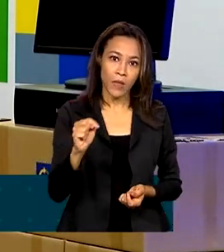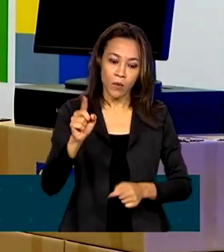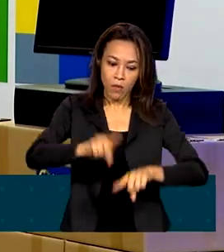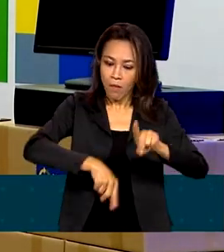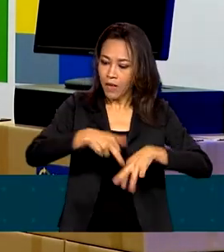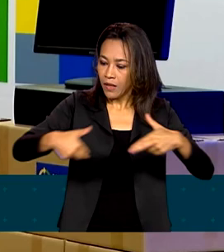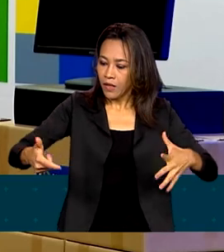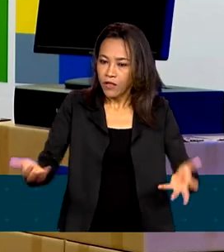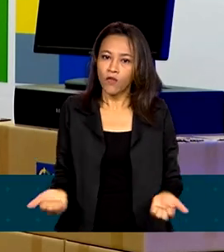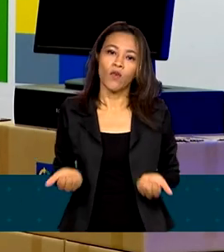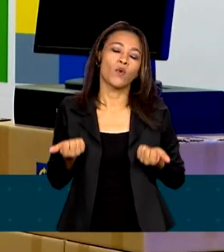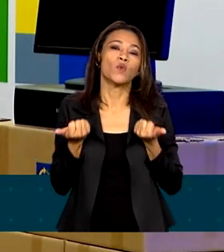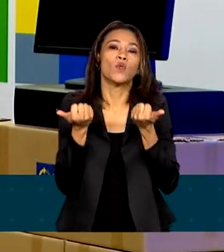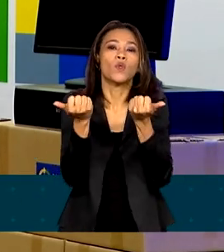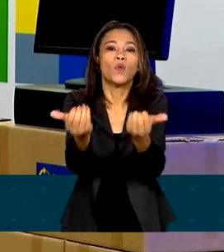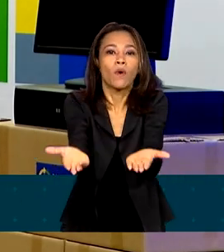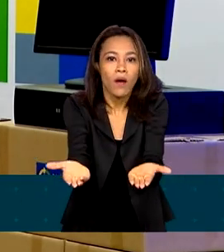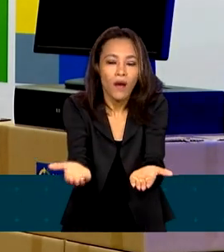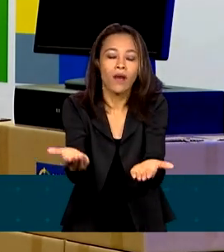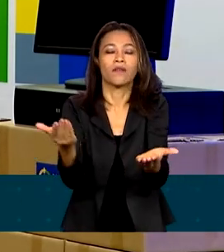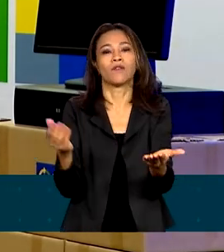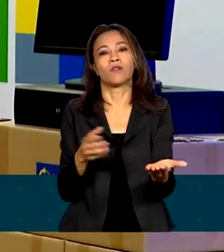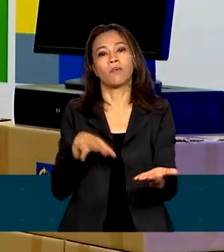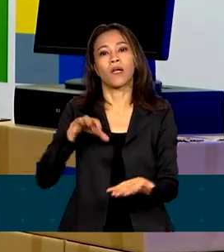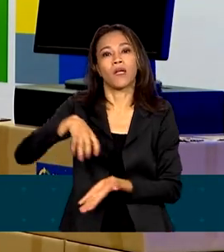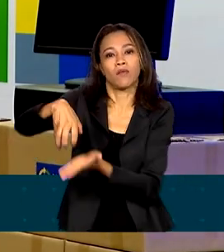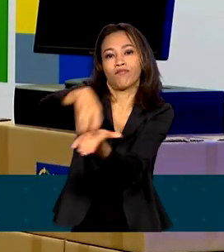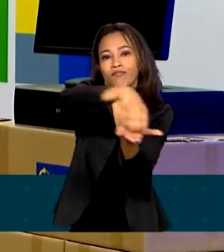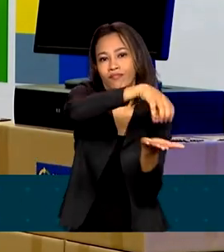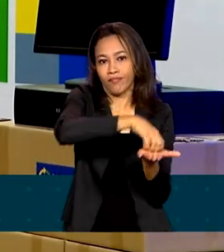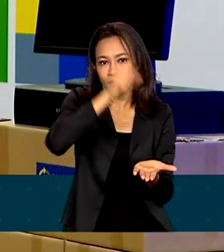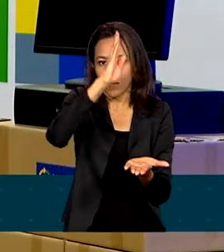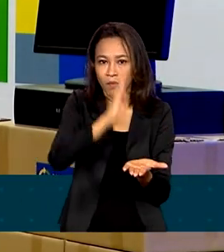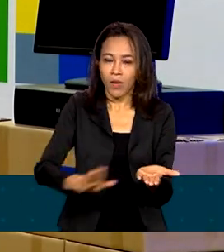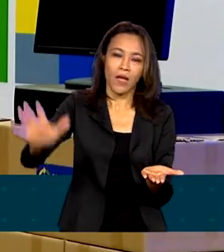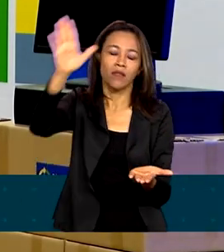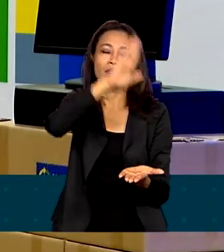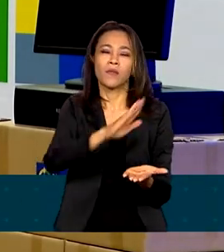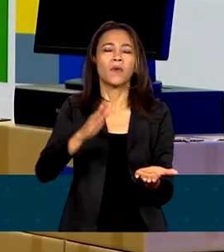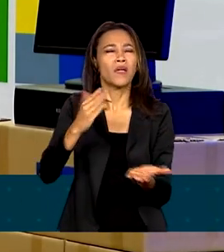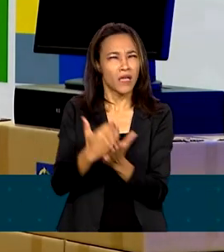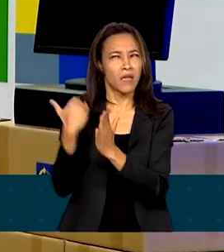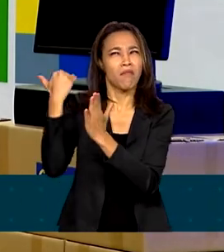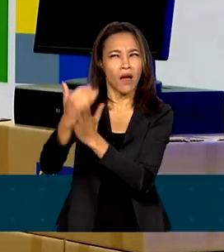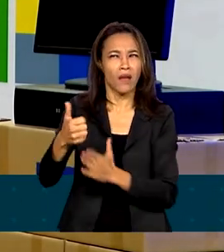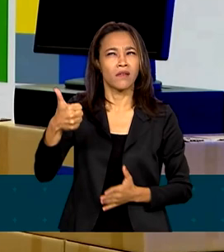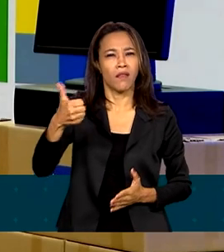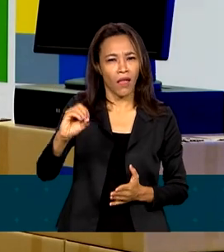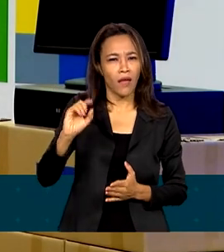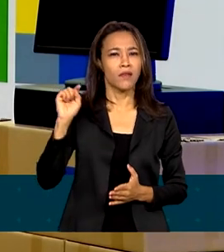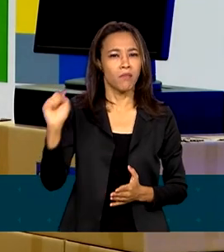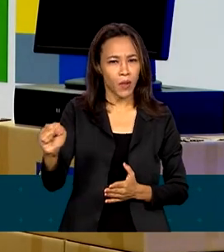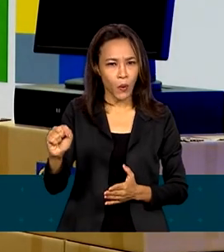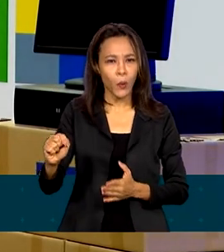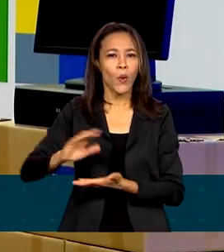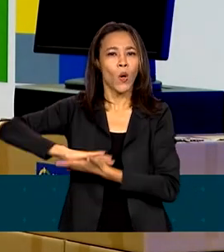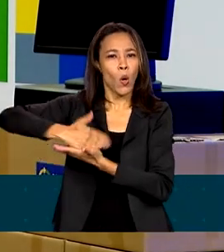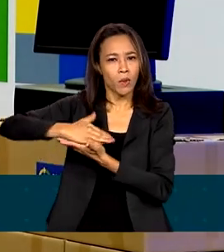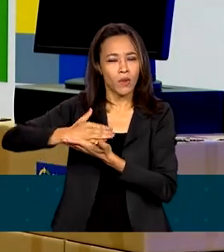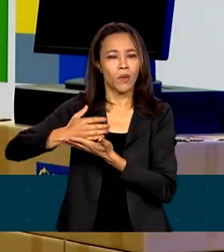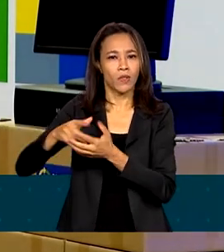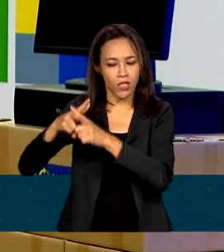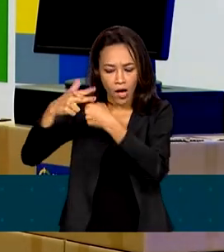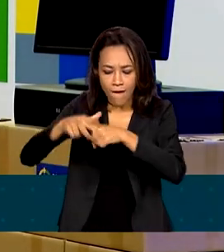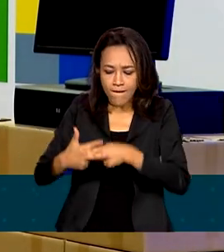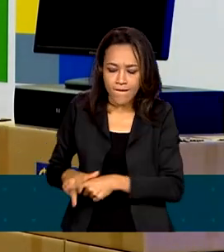foram doados para instituições de todo o país. E a previsão é de que mais 10 mil computadores sejam